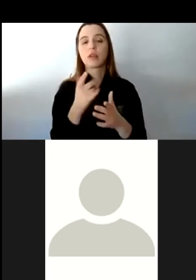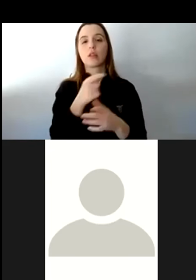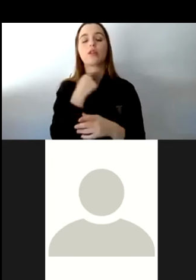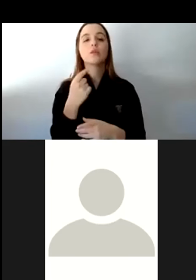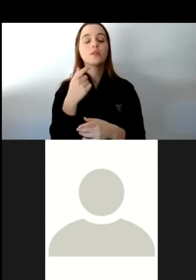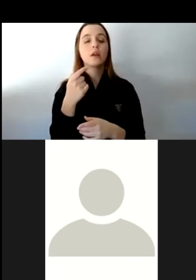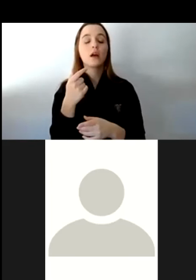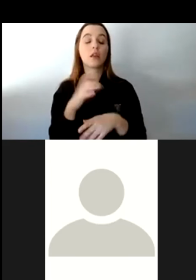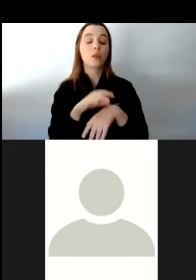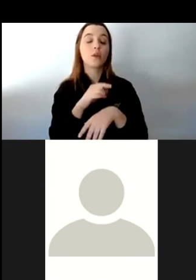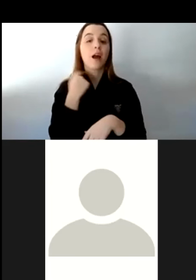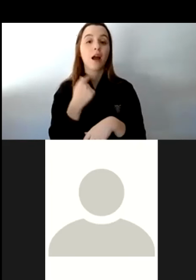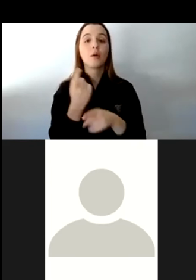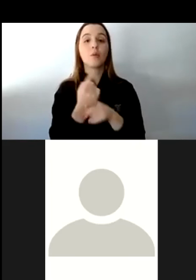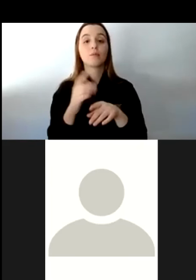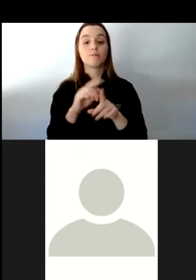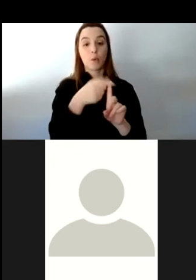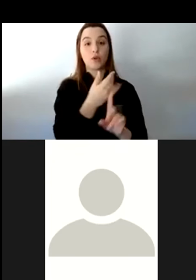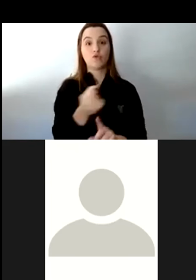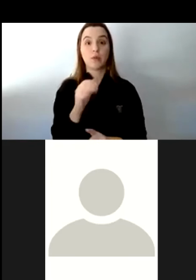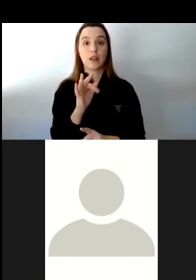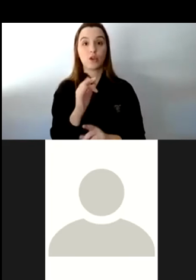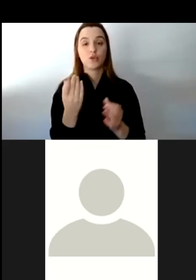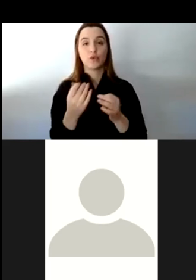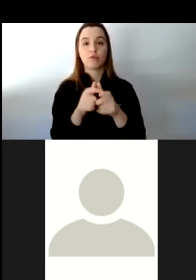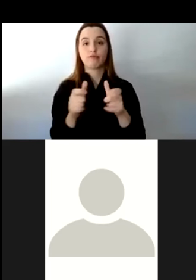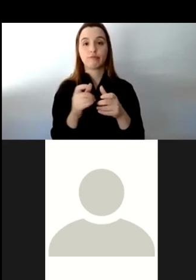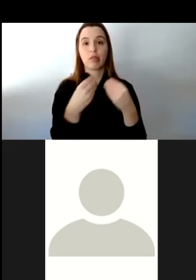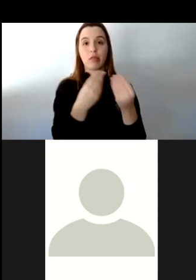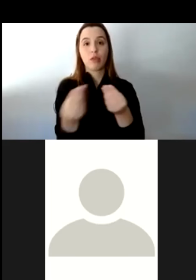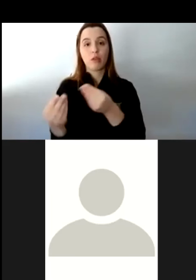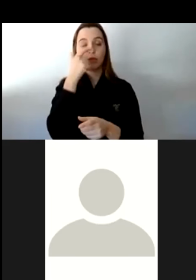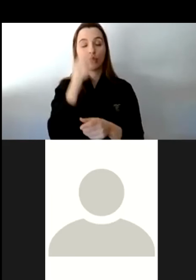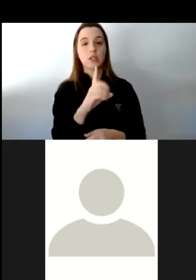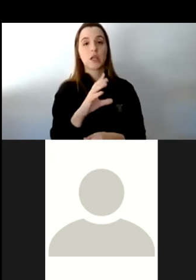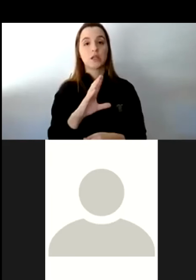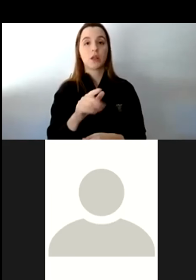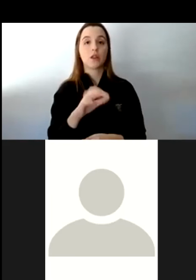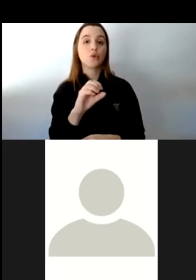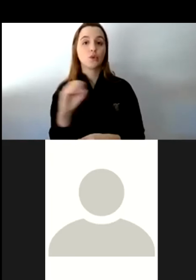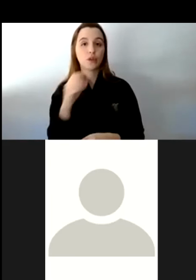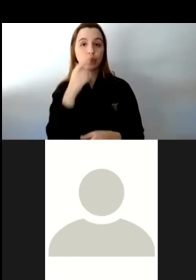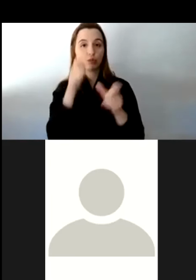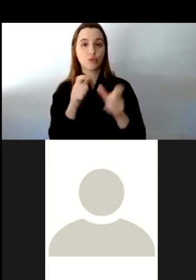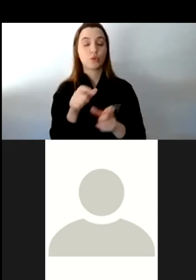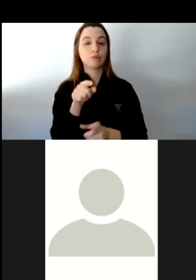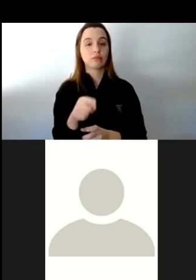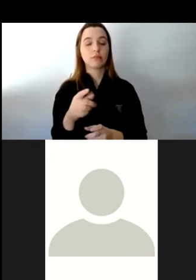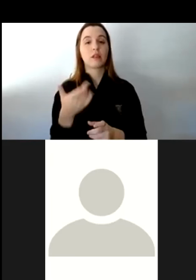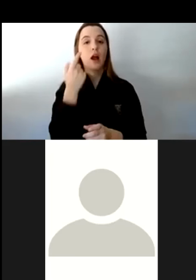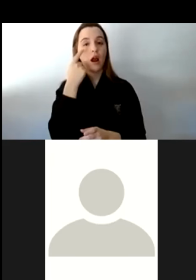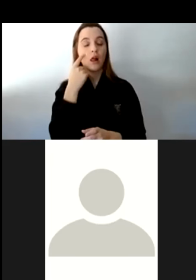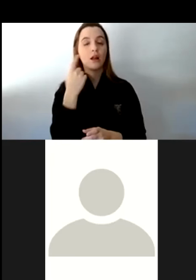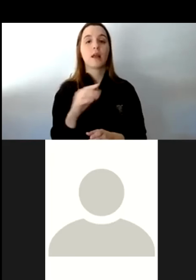pessoa com doença rara, pois desde 2014 este cartão foi atribuído a cerca de 6.800 pessoas, nos quais estão